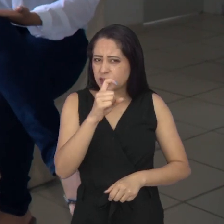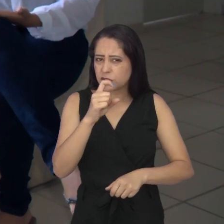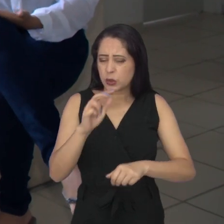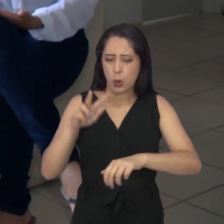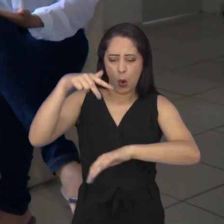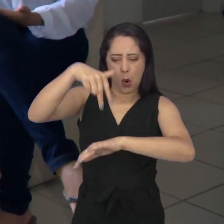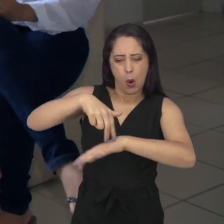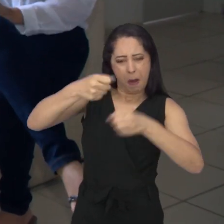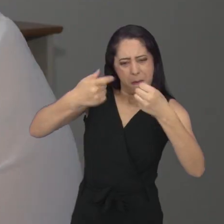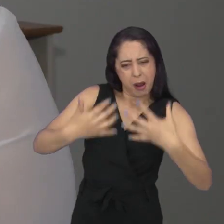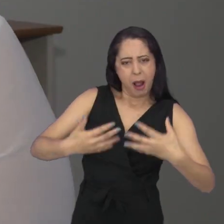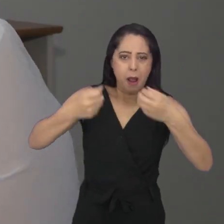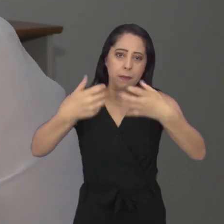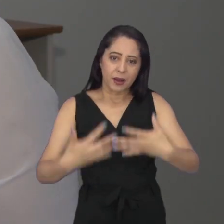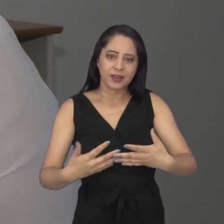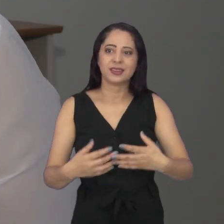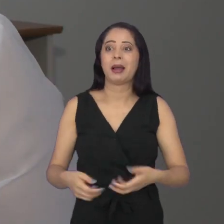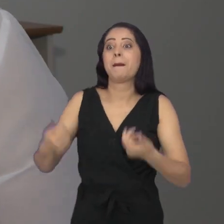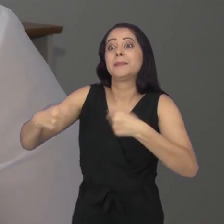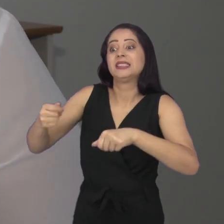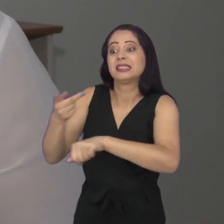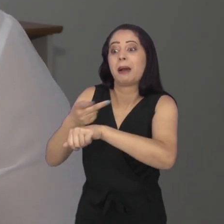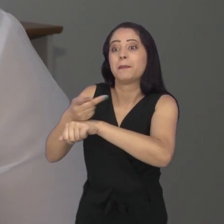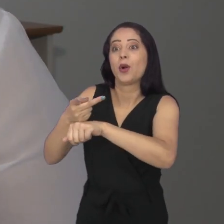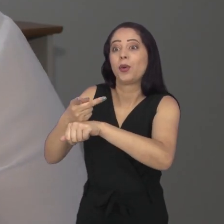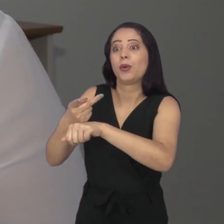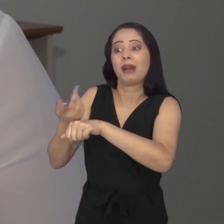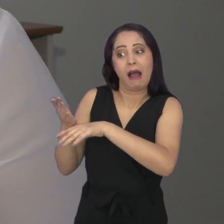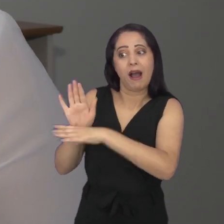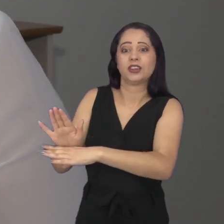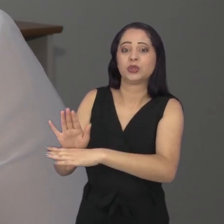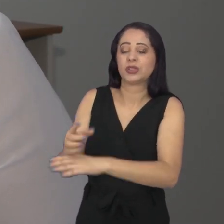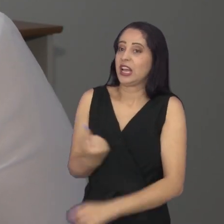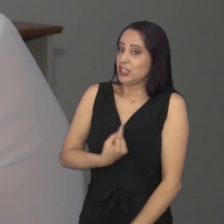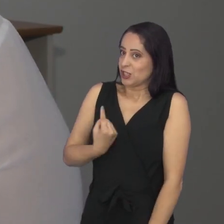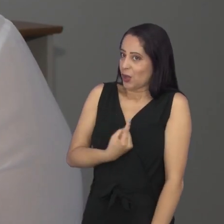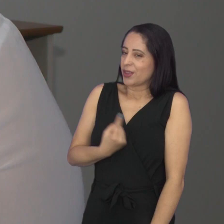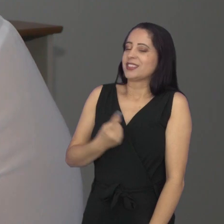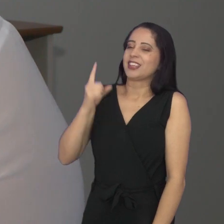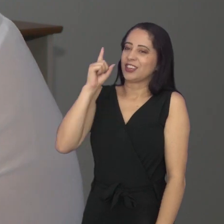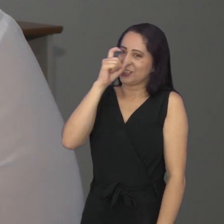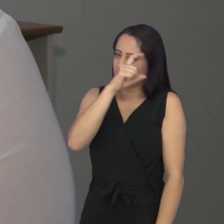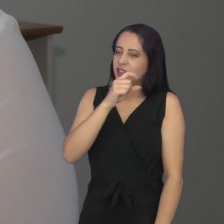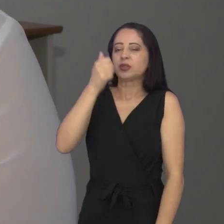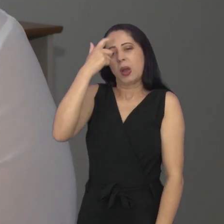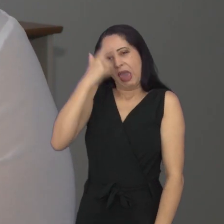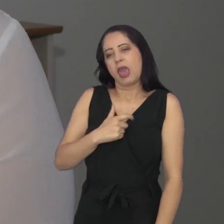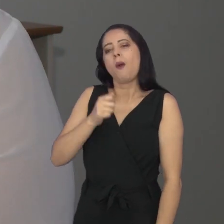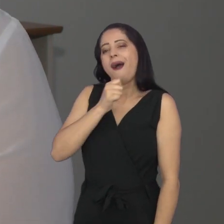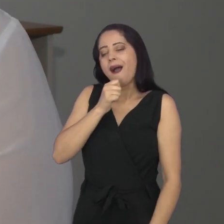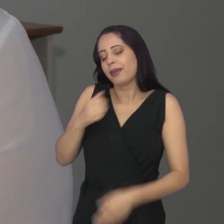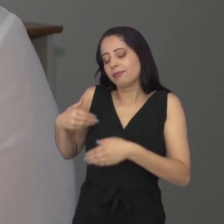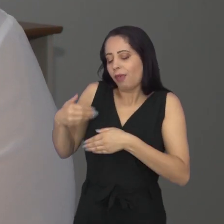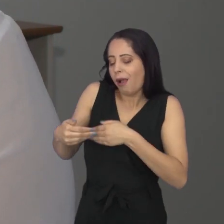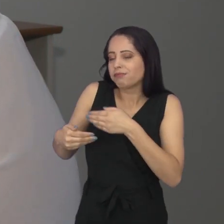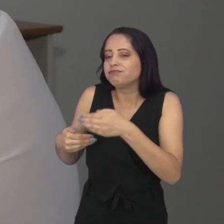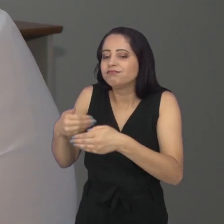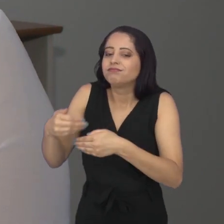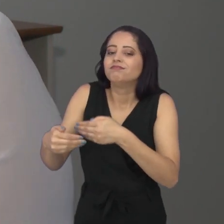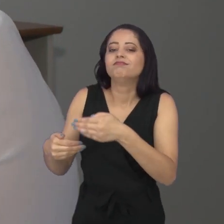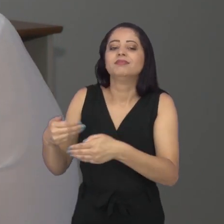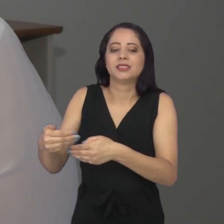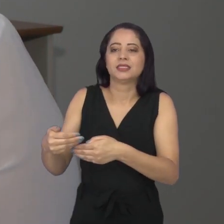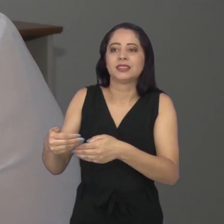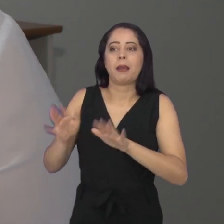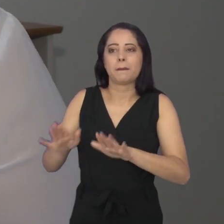forma assertiva? Procure ajuda, porque sozinho é bem difícil, eu ainda estou no processo, né? E